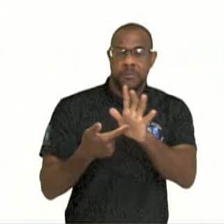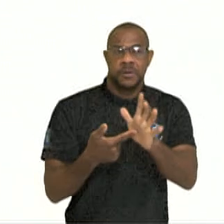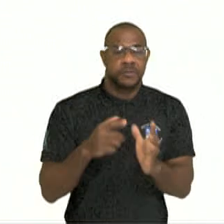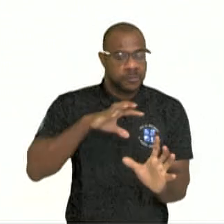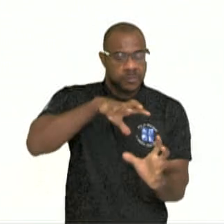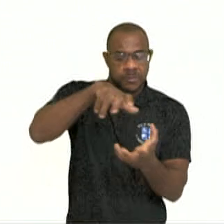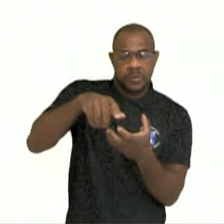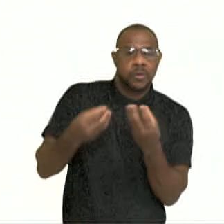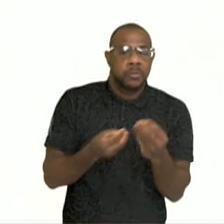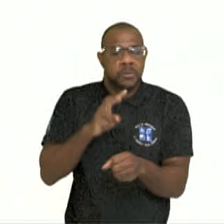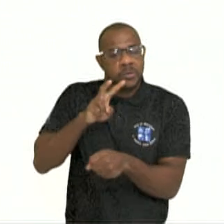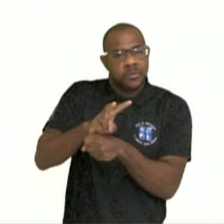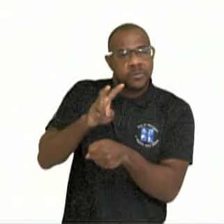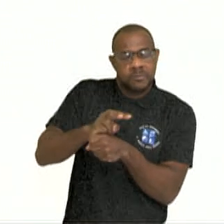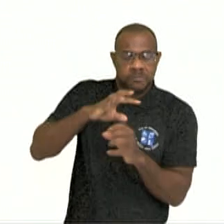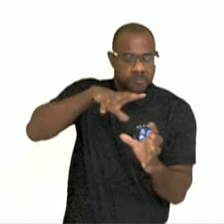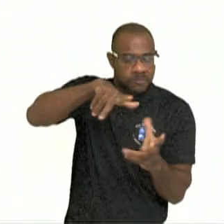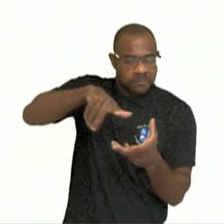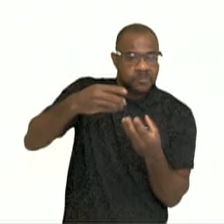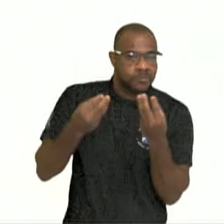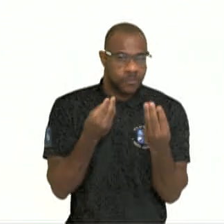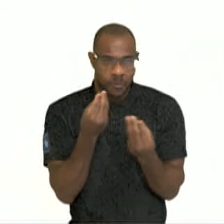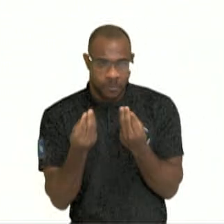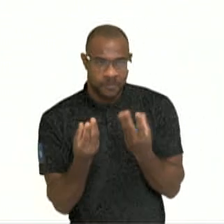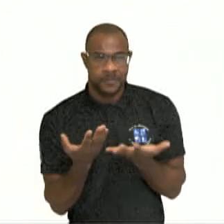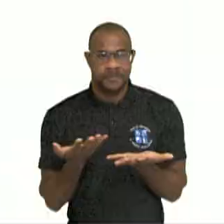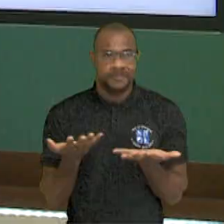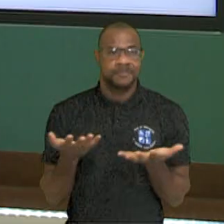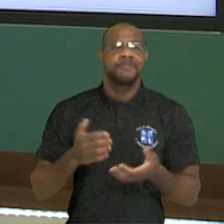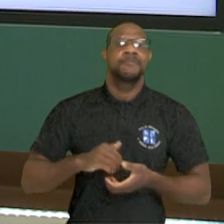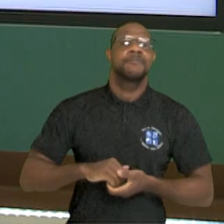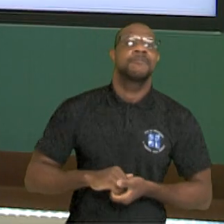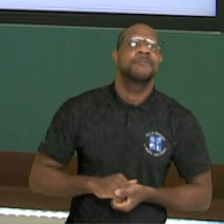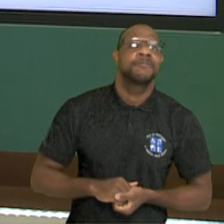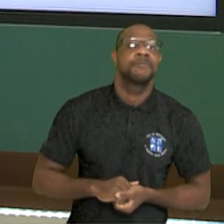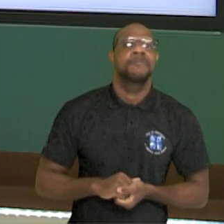sobre o cuidado com o nosso planeta, certo?